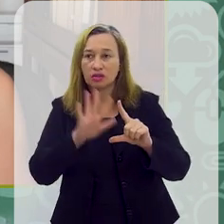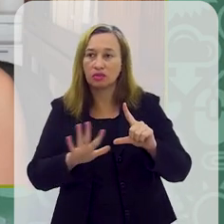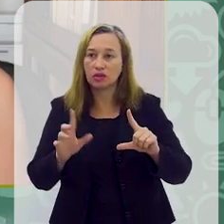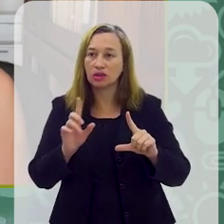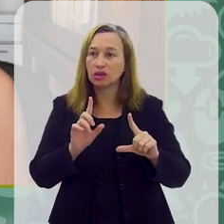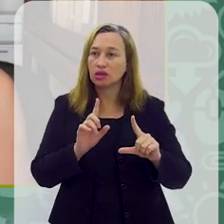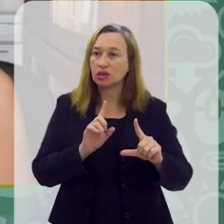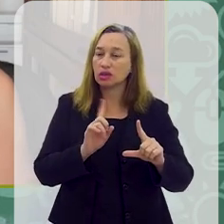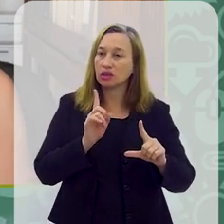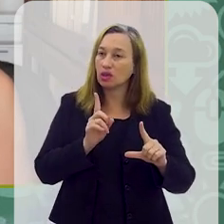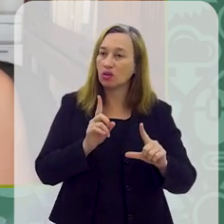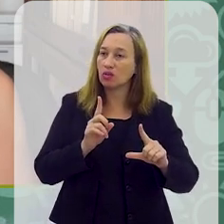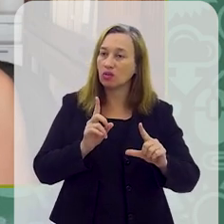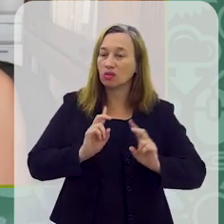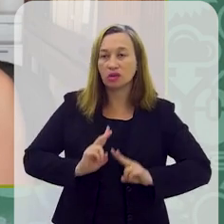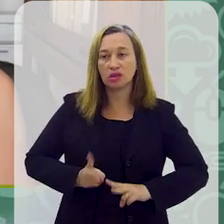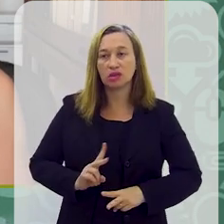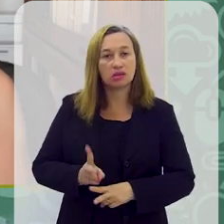das plataformas, né,